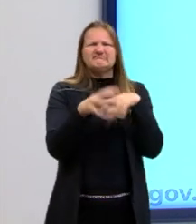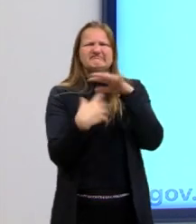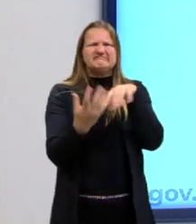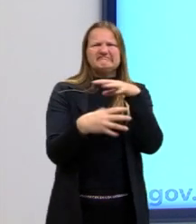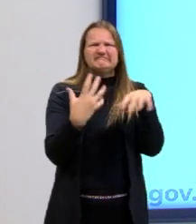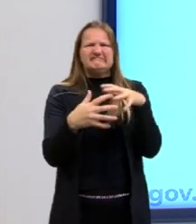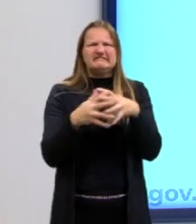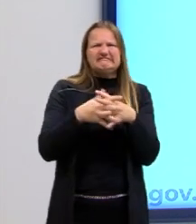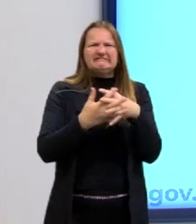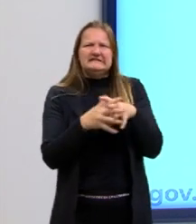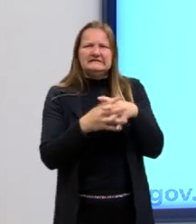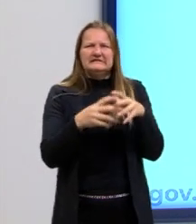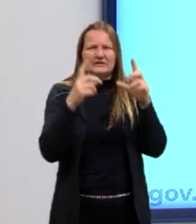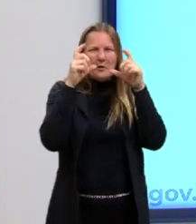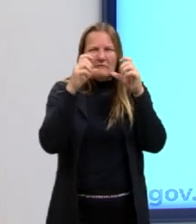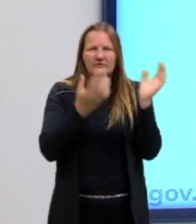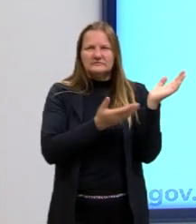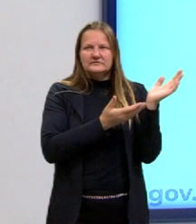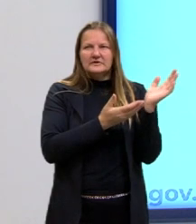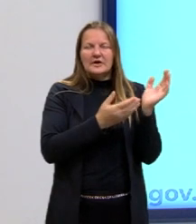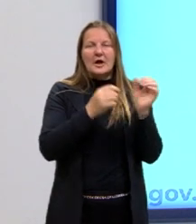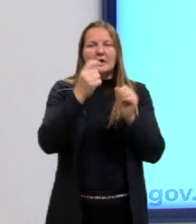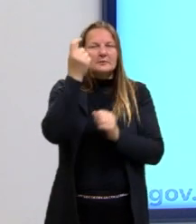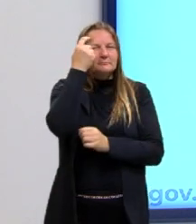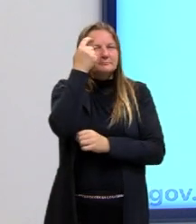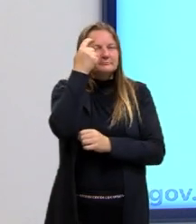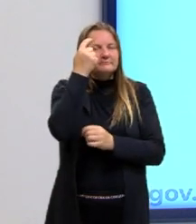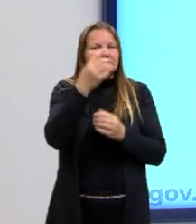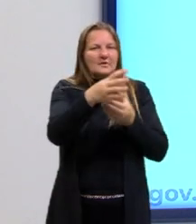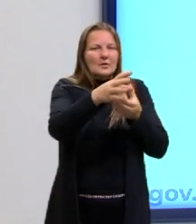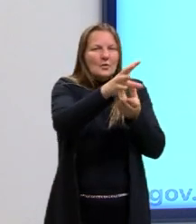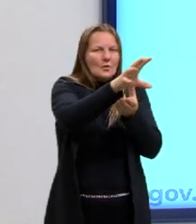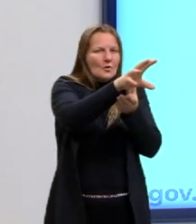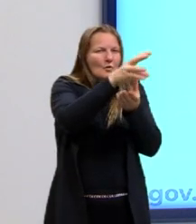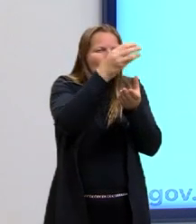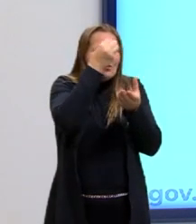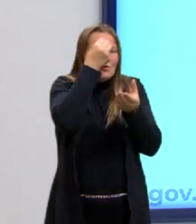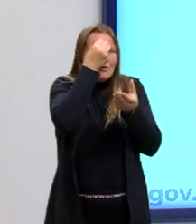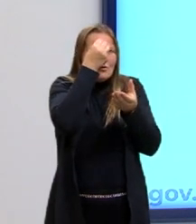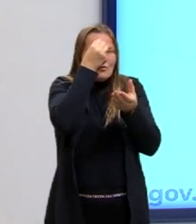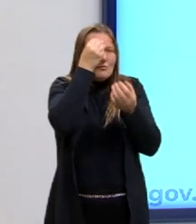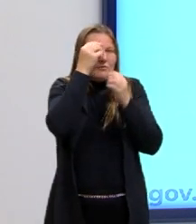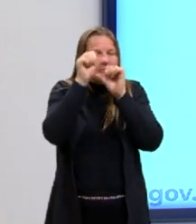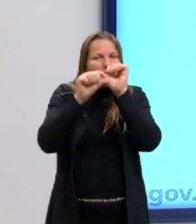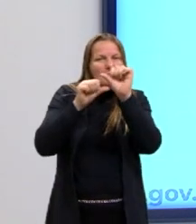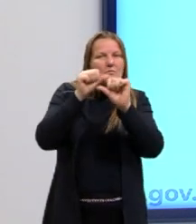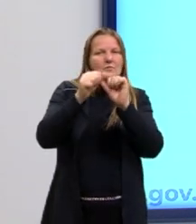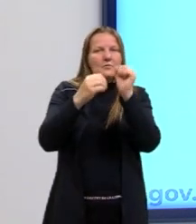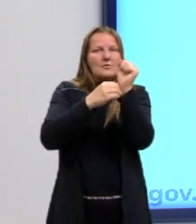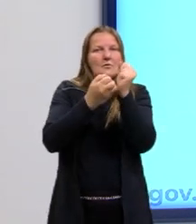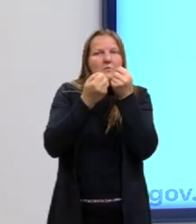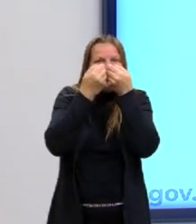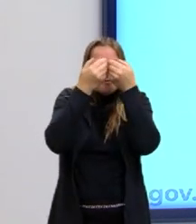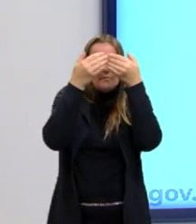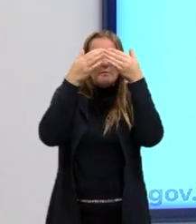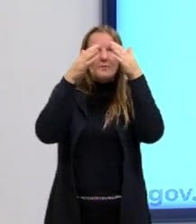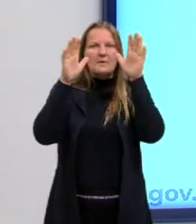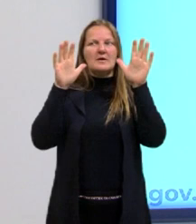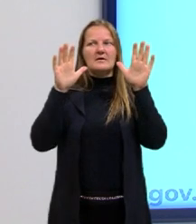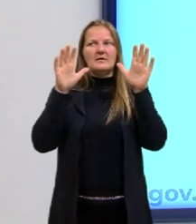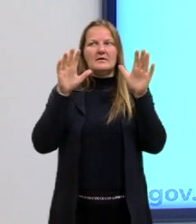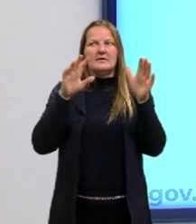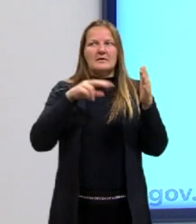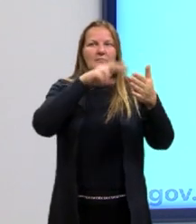Ele passa a fazer sentido quando, além de decodificar, eu consigo